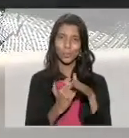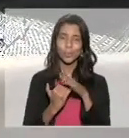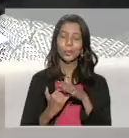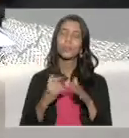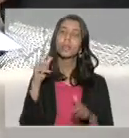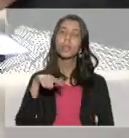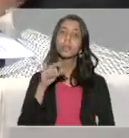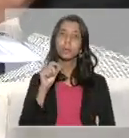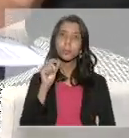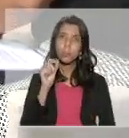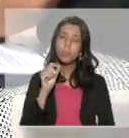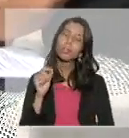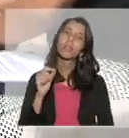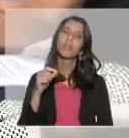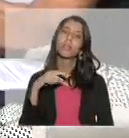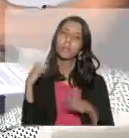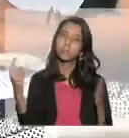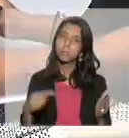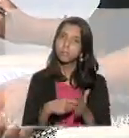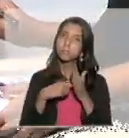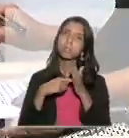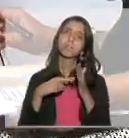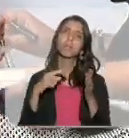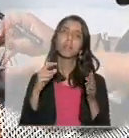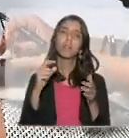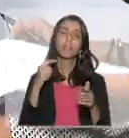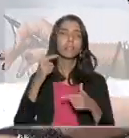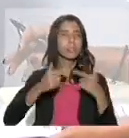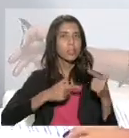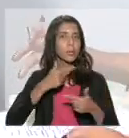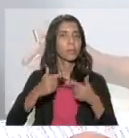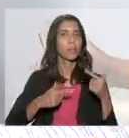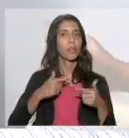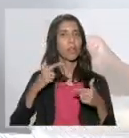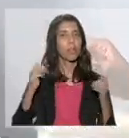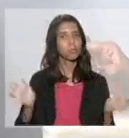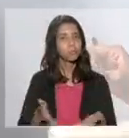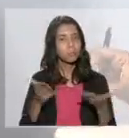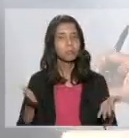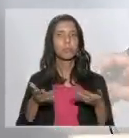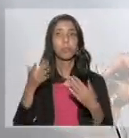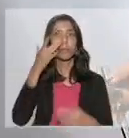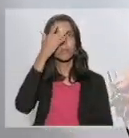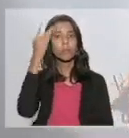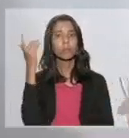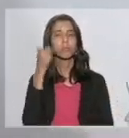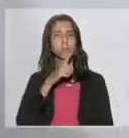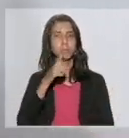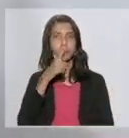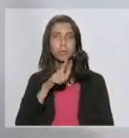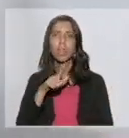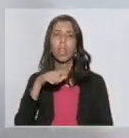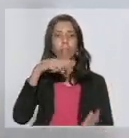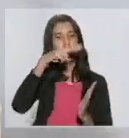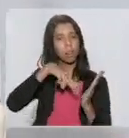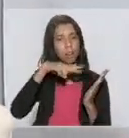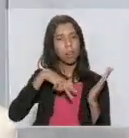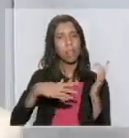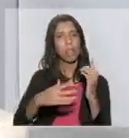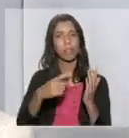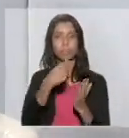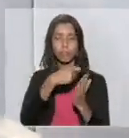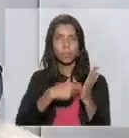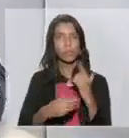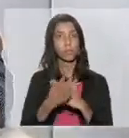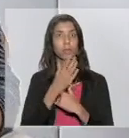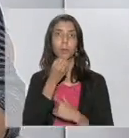Letras a missão é trabalhar para que mais pessoas alcancem os benefícios da leitura